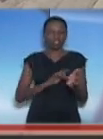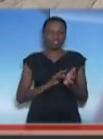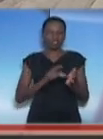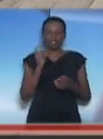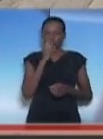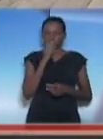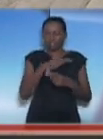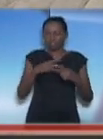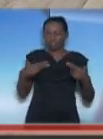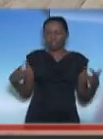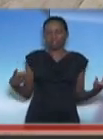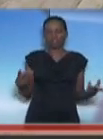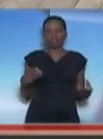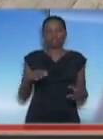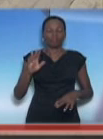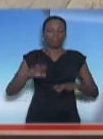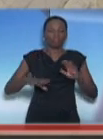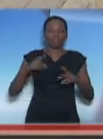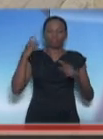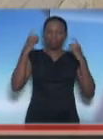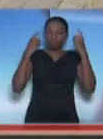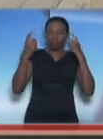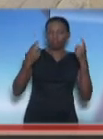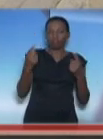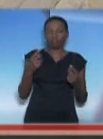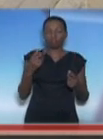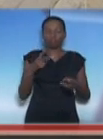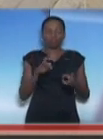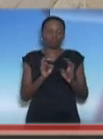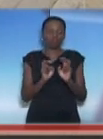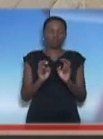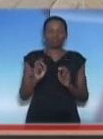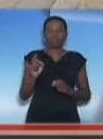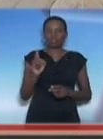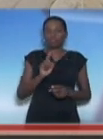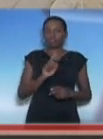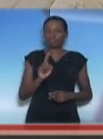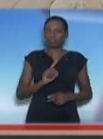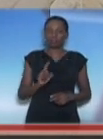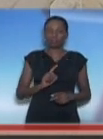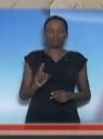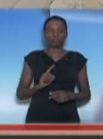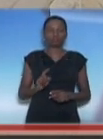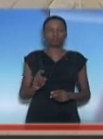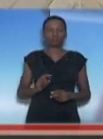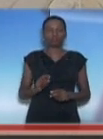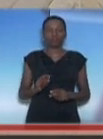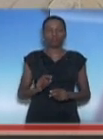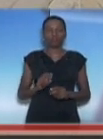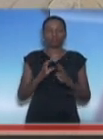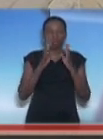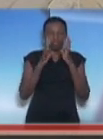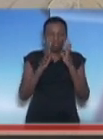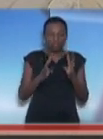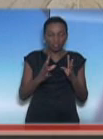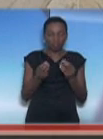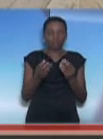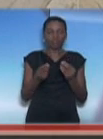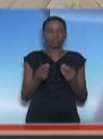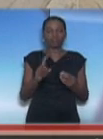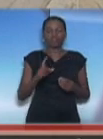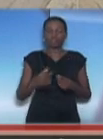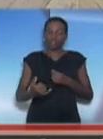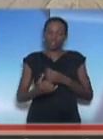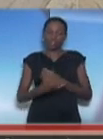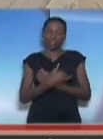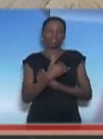pessoa, na sua preocupação do dia a dia, acaba não se dando a devida atenção e acaba sendo